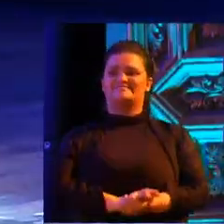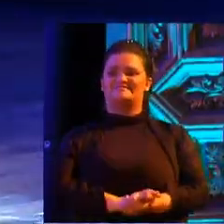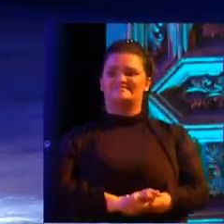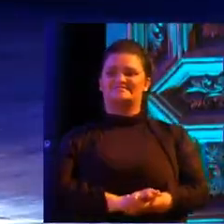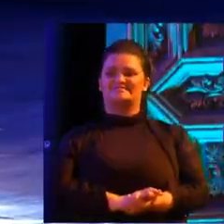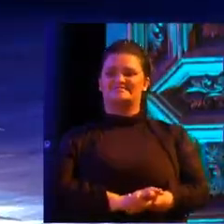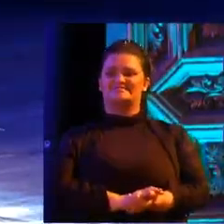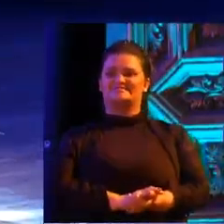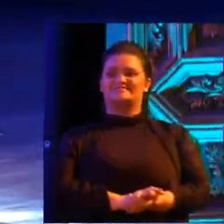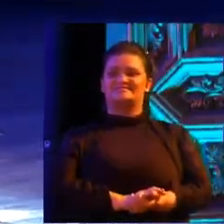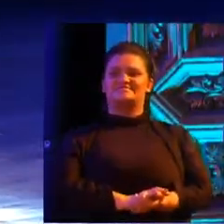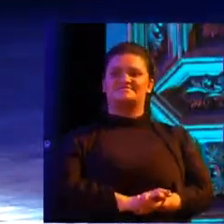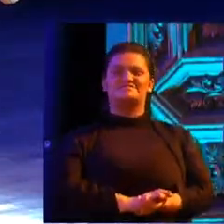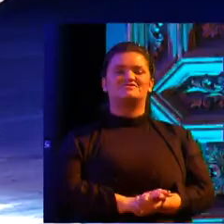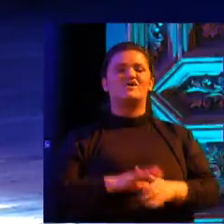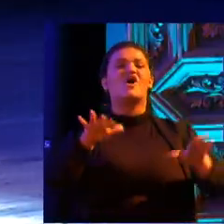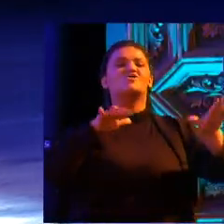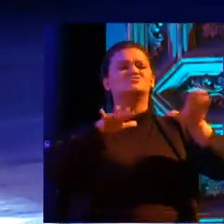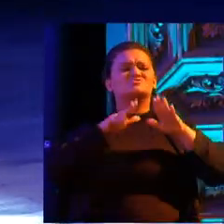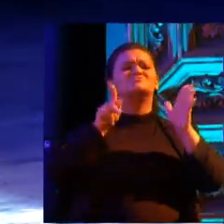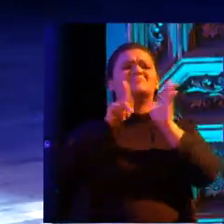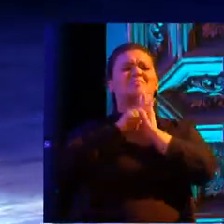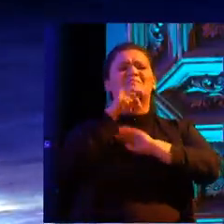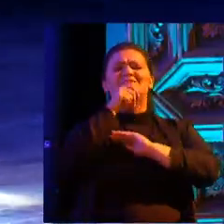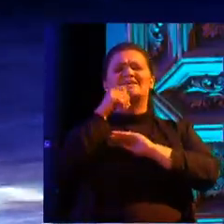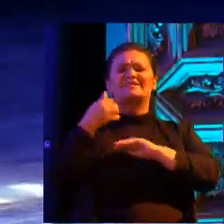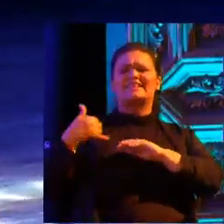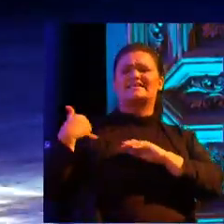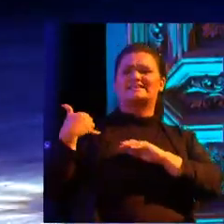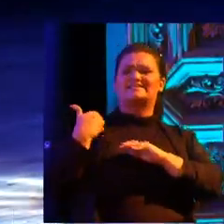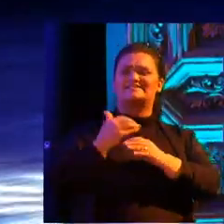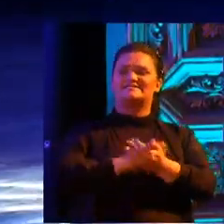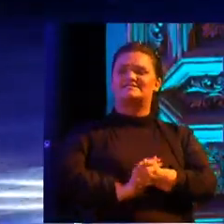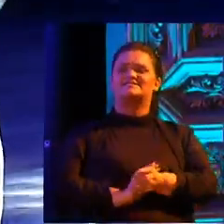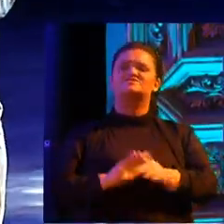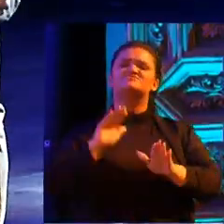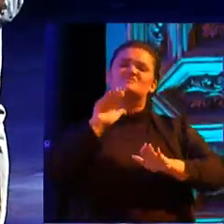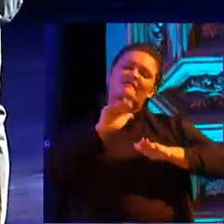O ritmo da idade. Aqui, ó, 10 mãos de nossa...